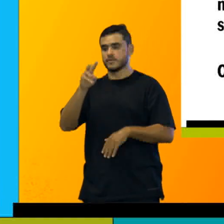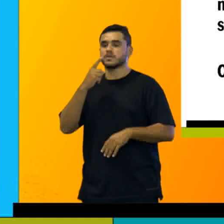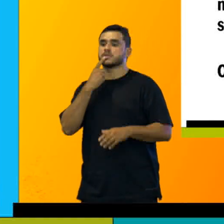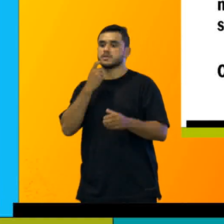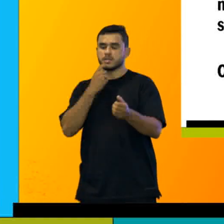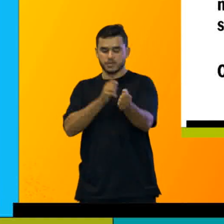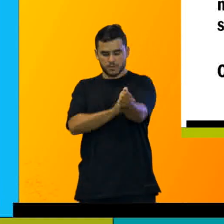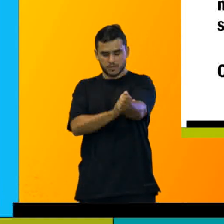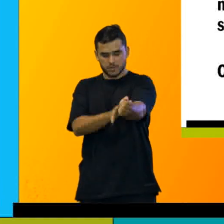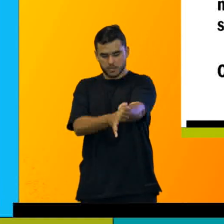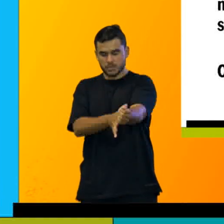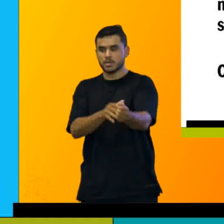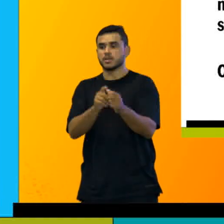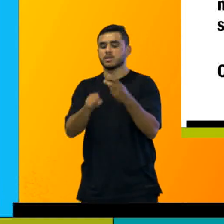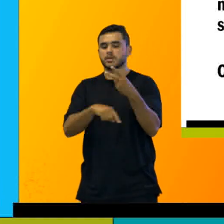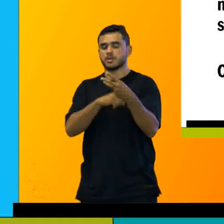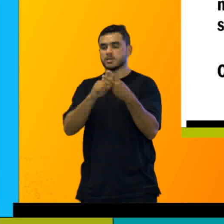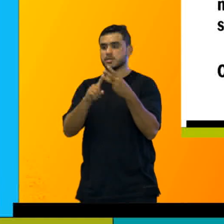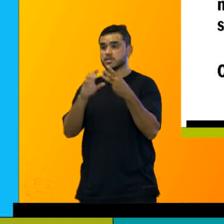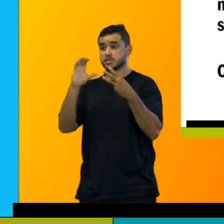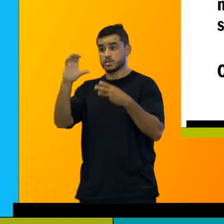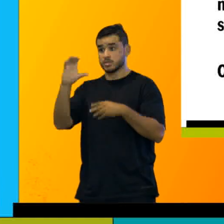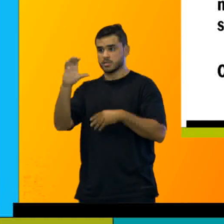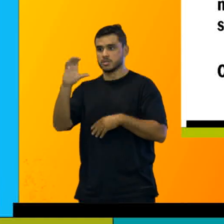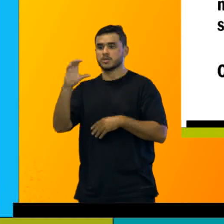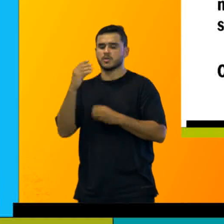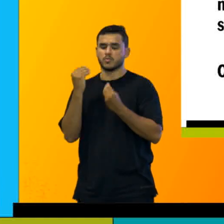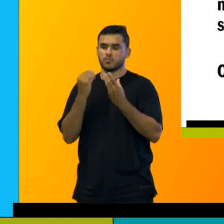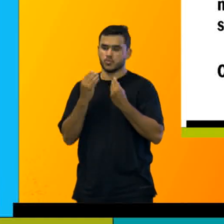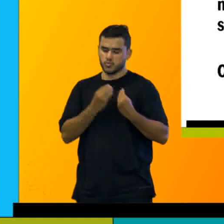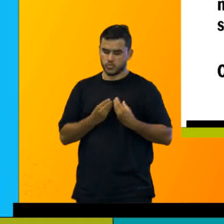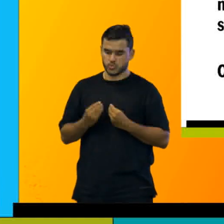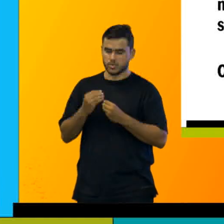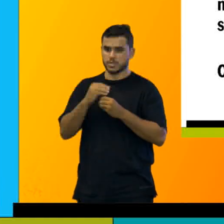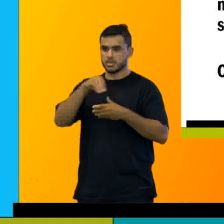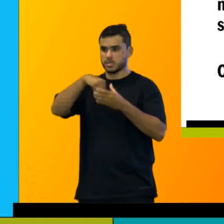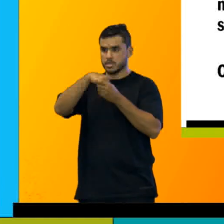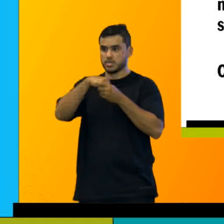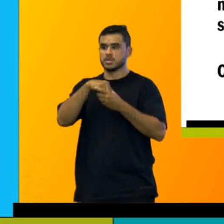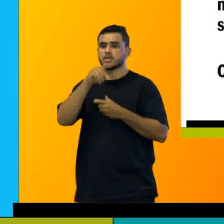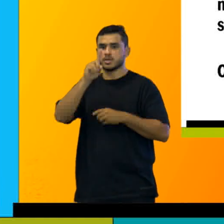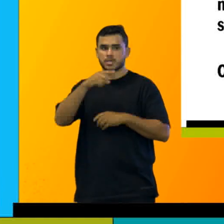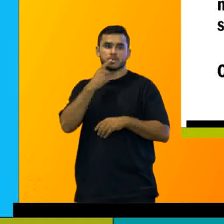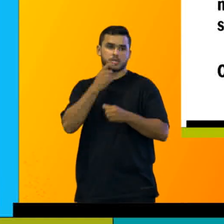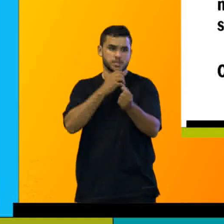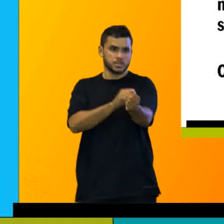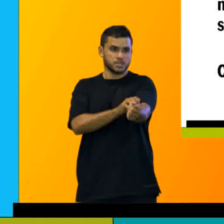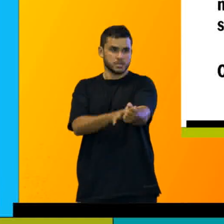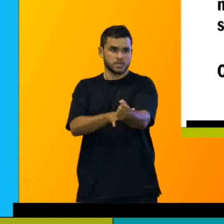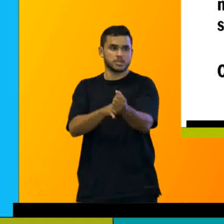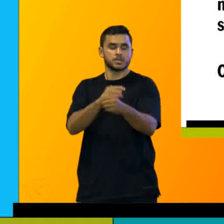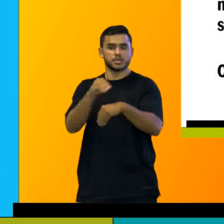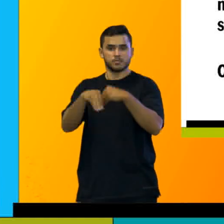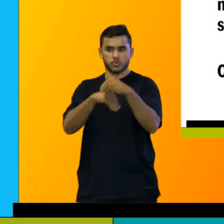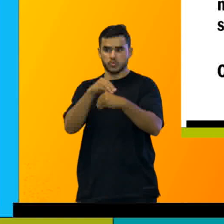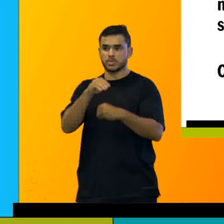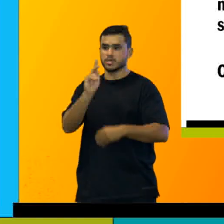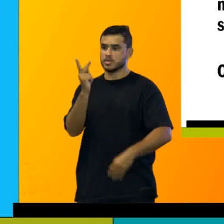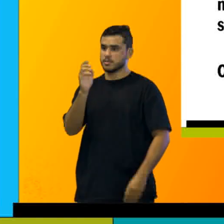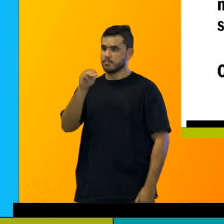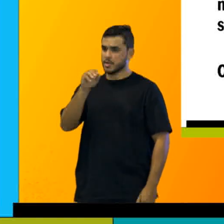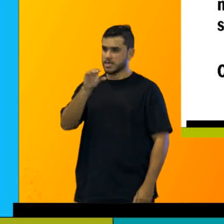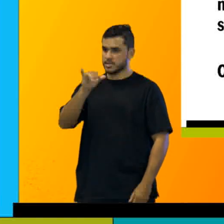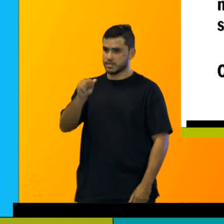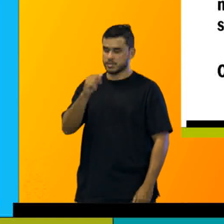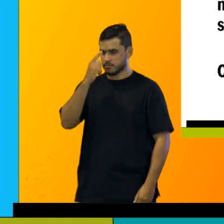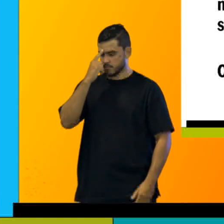C é a concentração de hemácia no sangue. No adulto normal, essa concentração é de 5 milhões